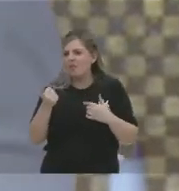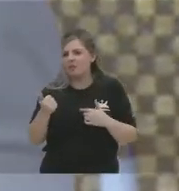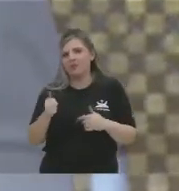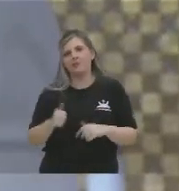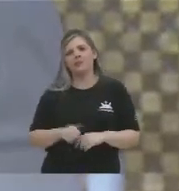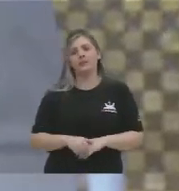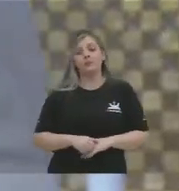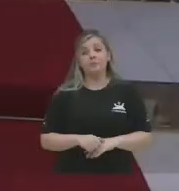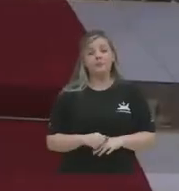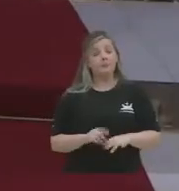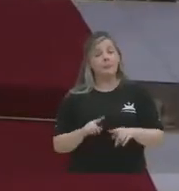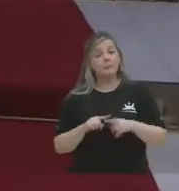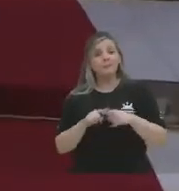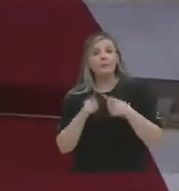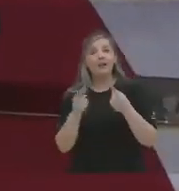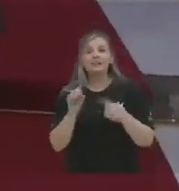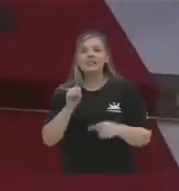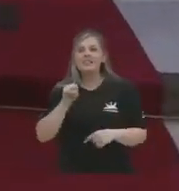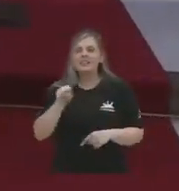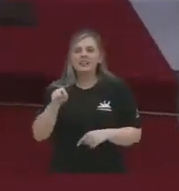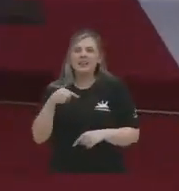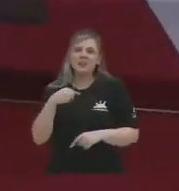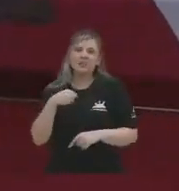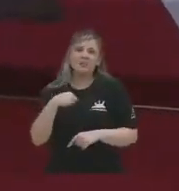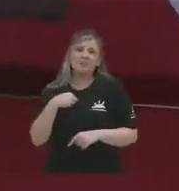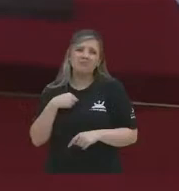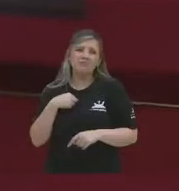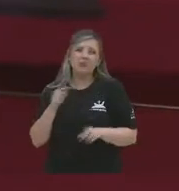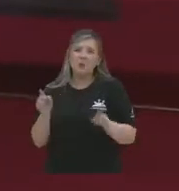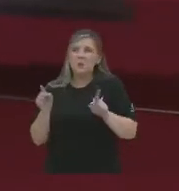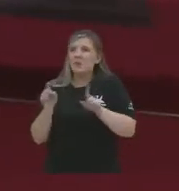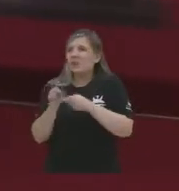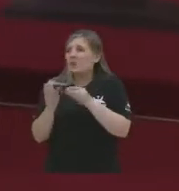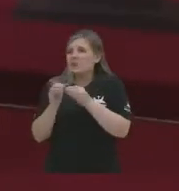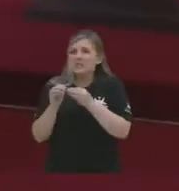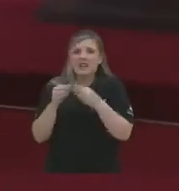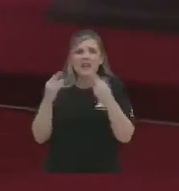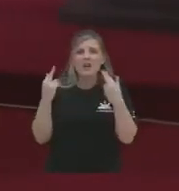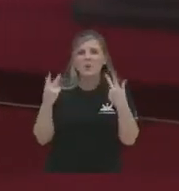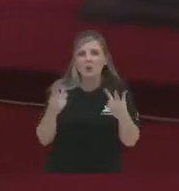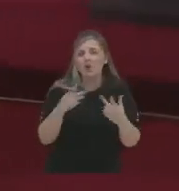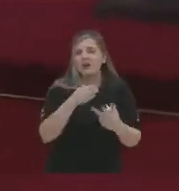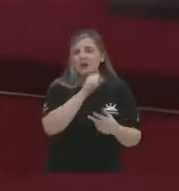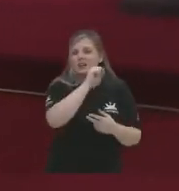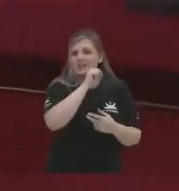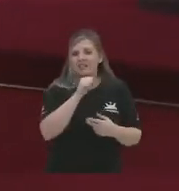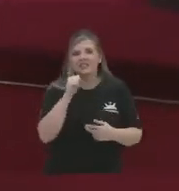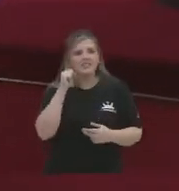Porém, se eu não fizer como a mulher samaritana,